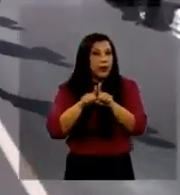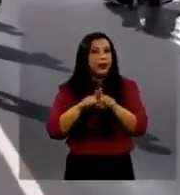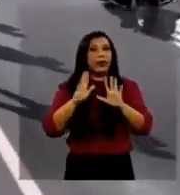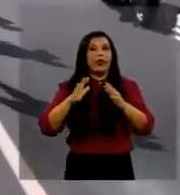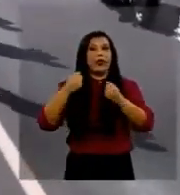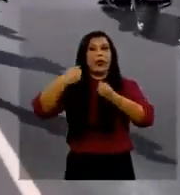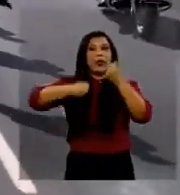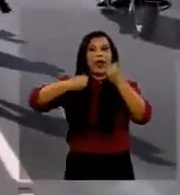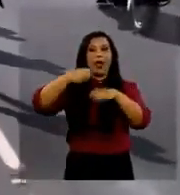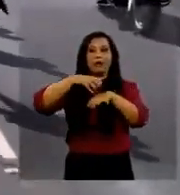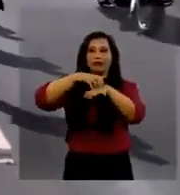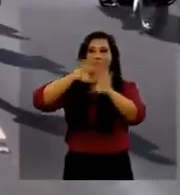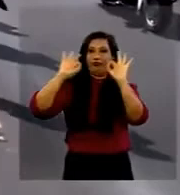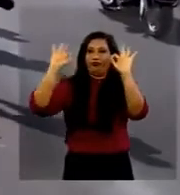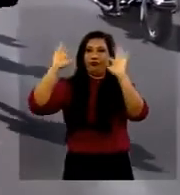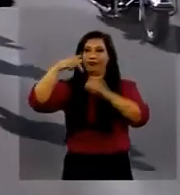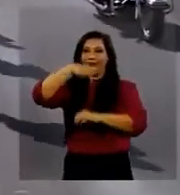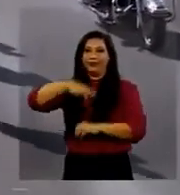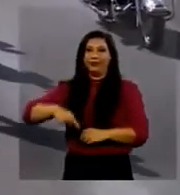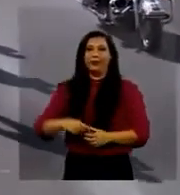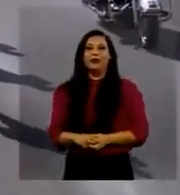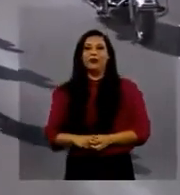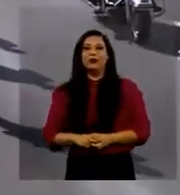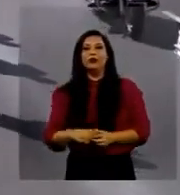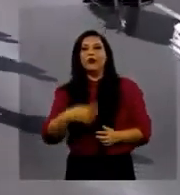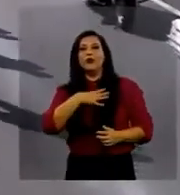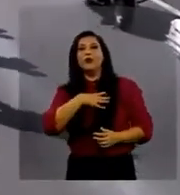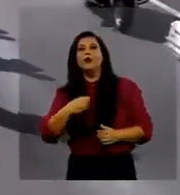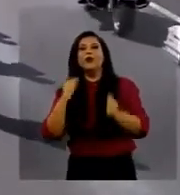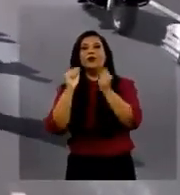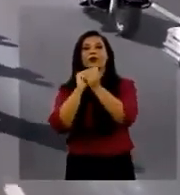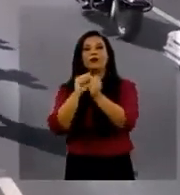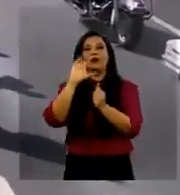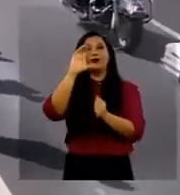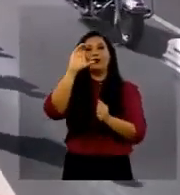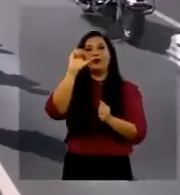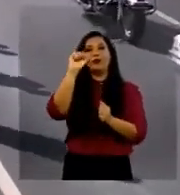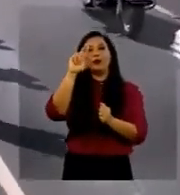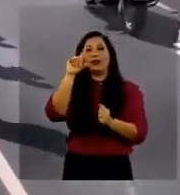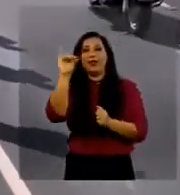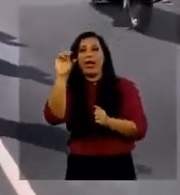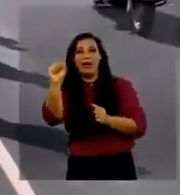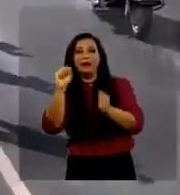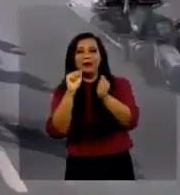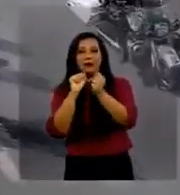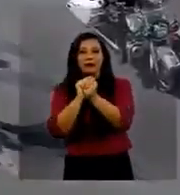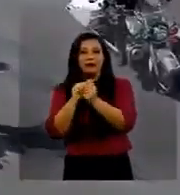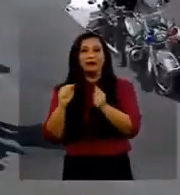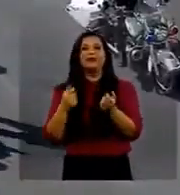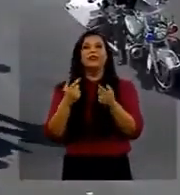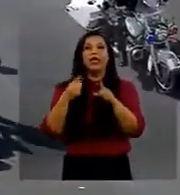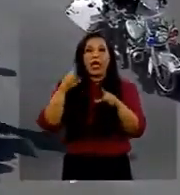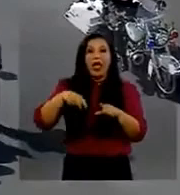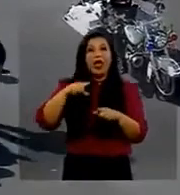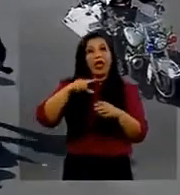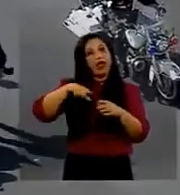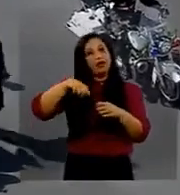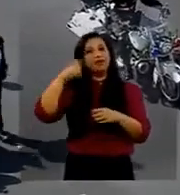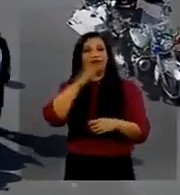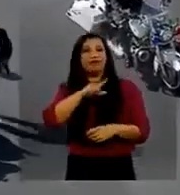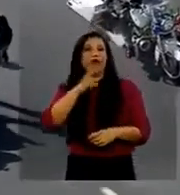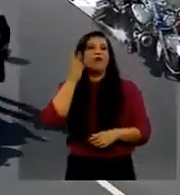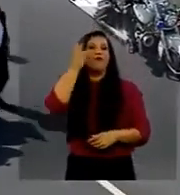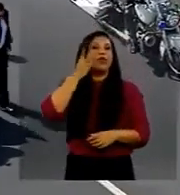no Rolls Royce, né, o Paulo, do filho, Carlos Bolsonaro, que foi eleito, né, vereador